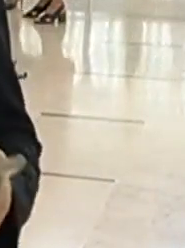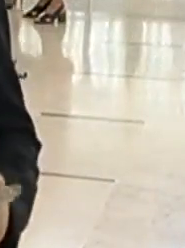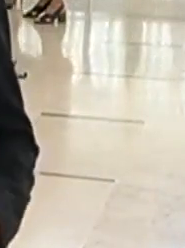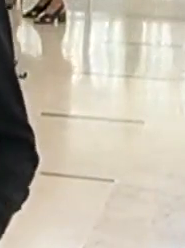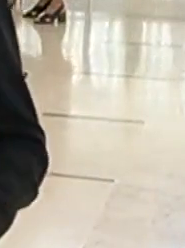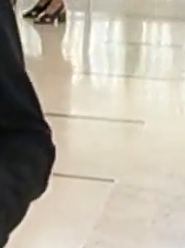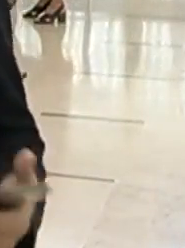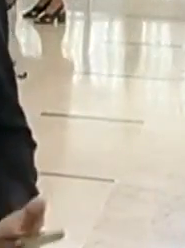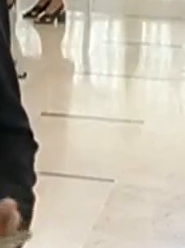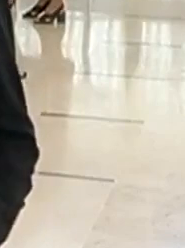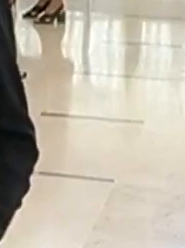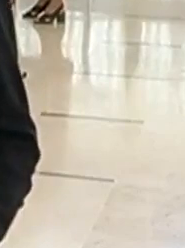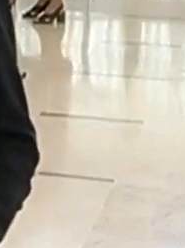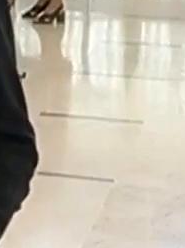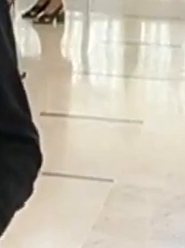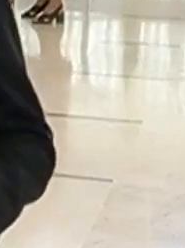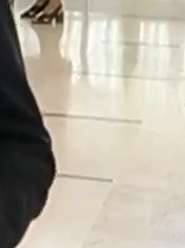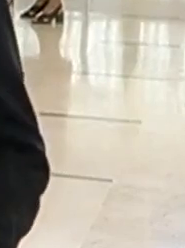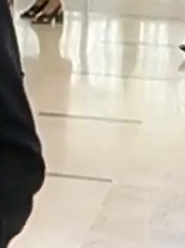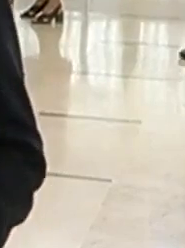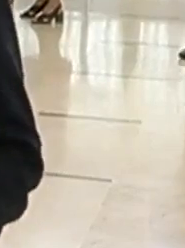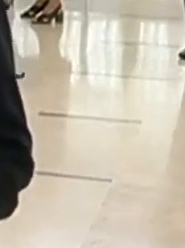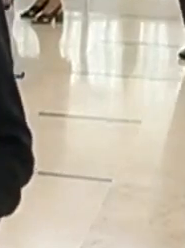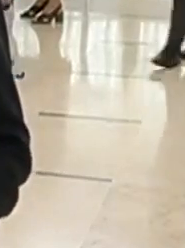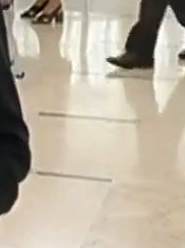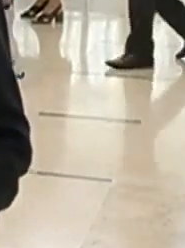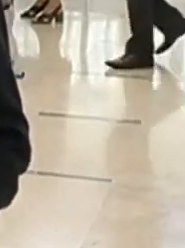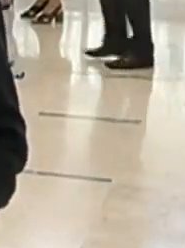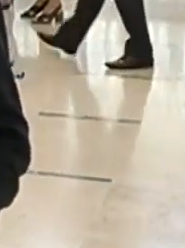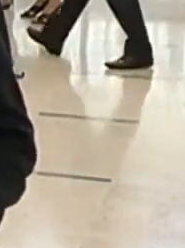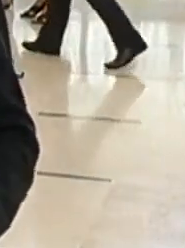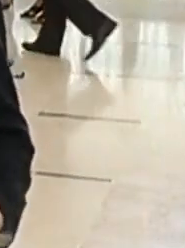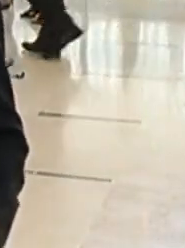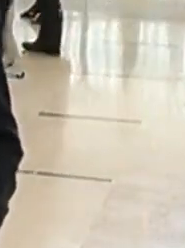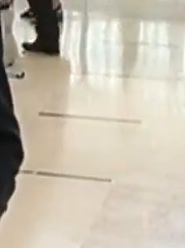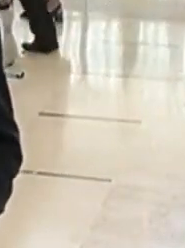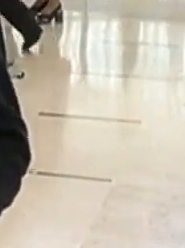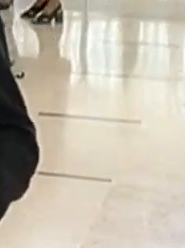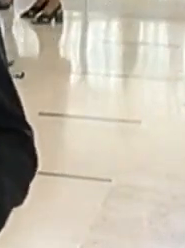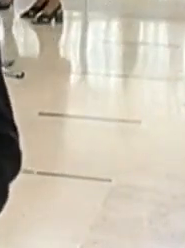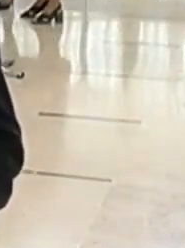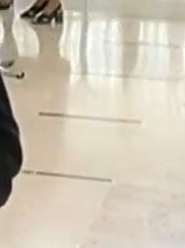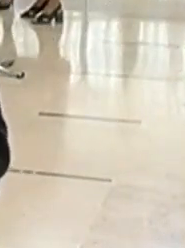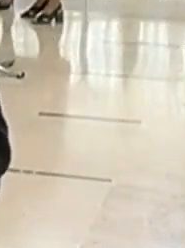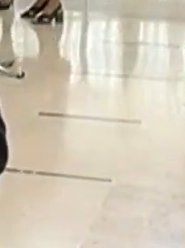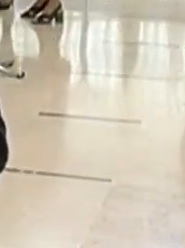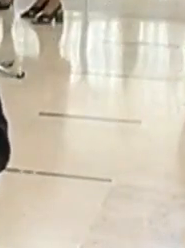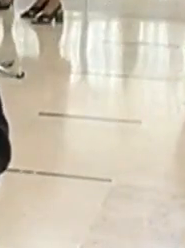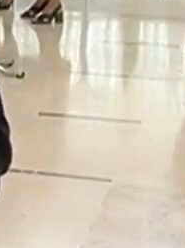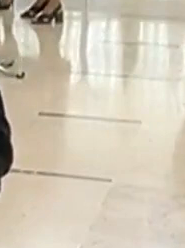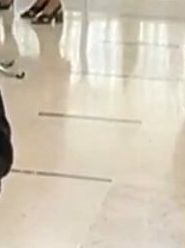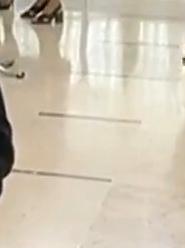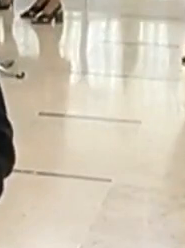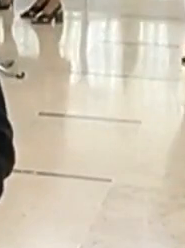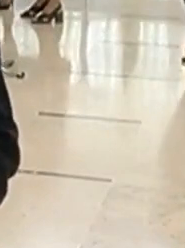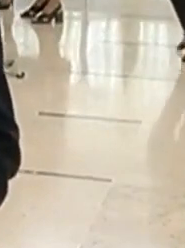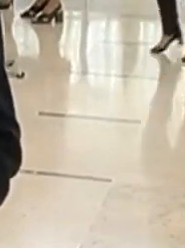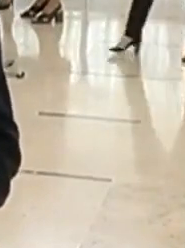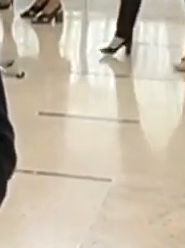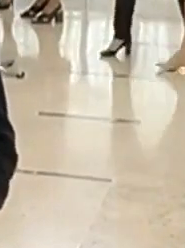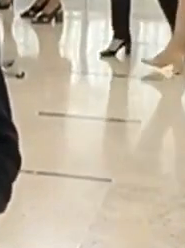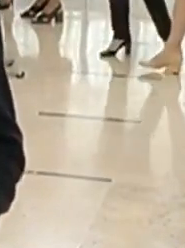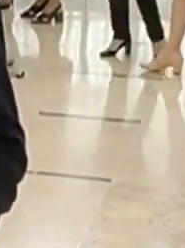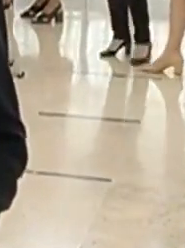importante na construção do diálogo e do consenso aí com as demais forças políticas aqui no plenário, principalmente na votação de projetos importantes aí que